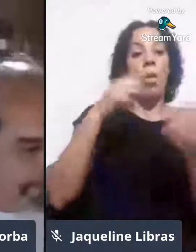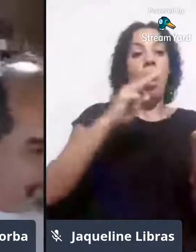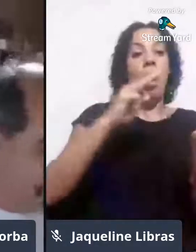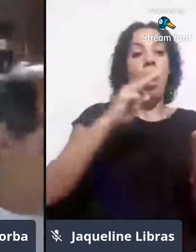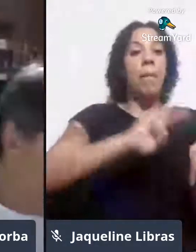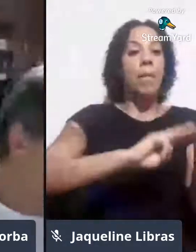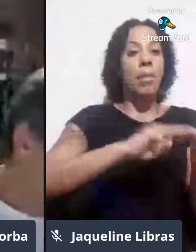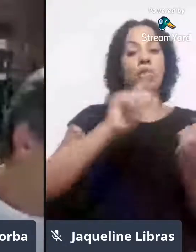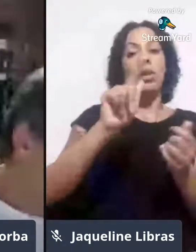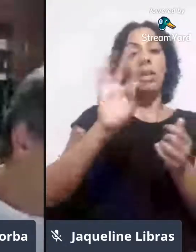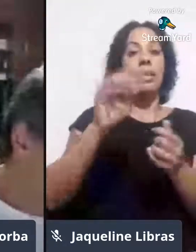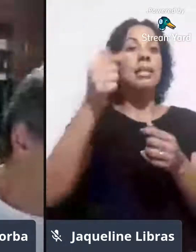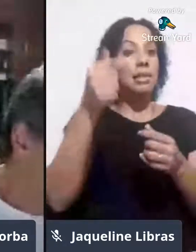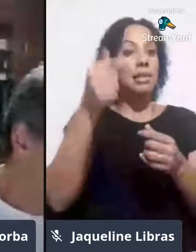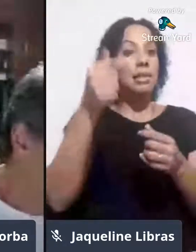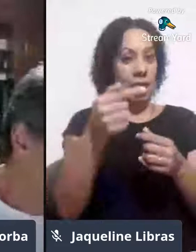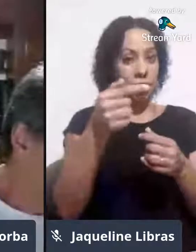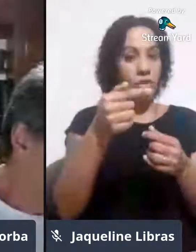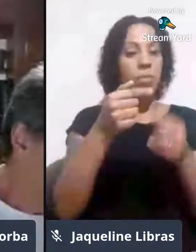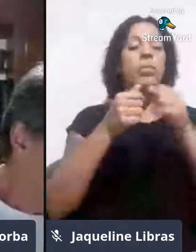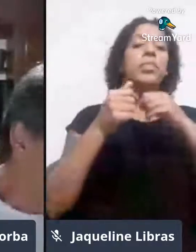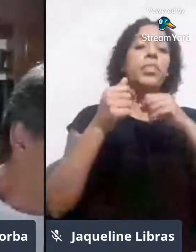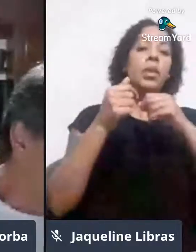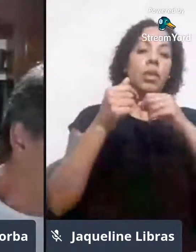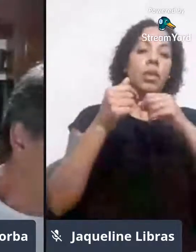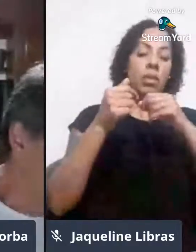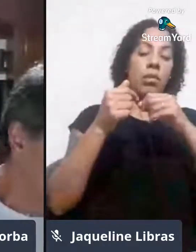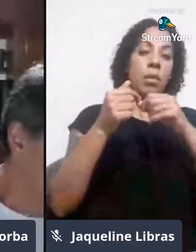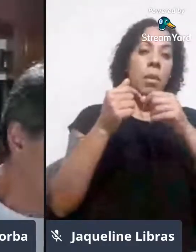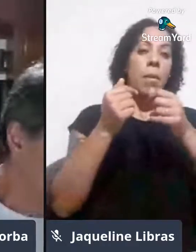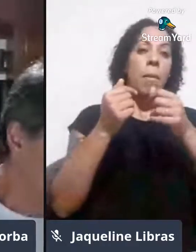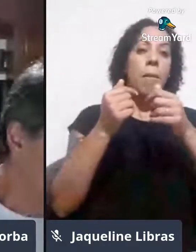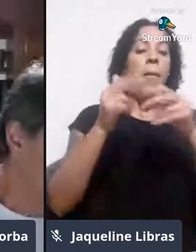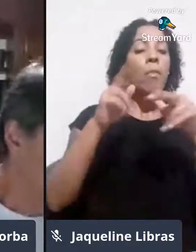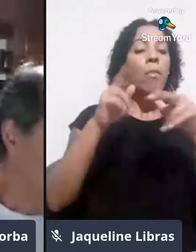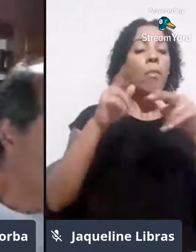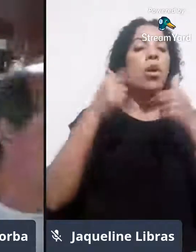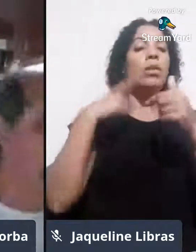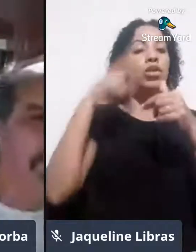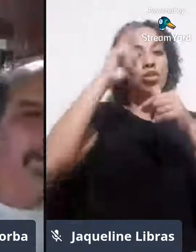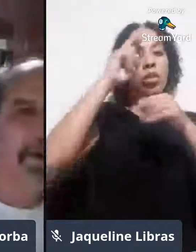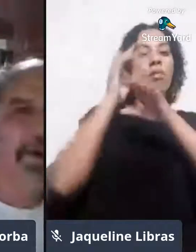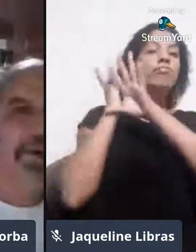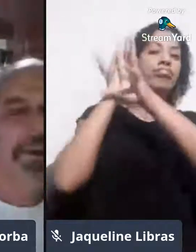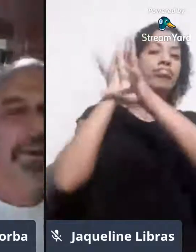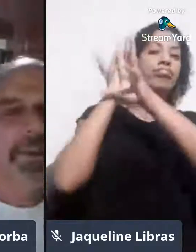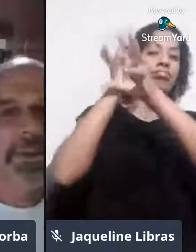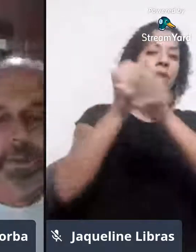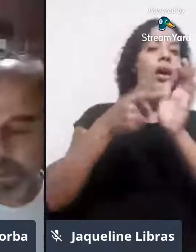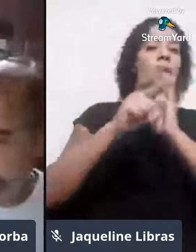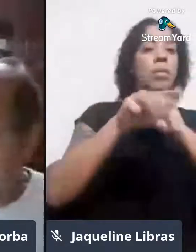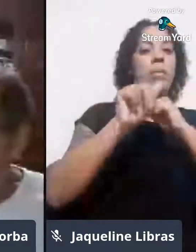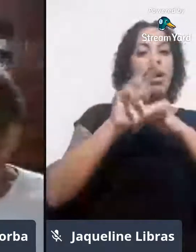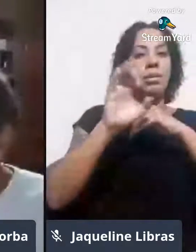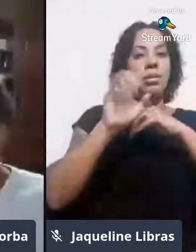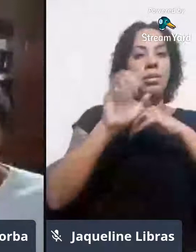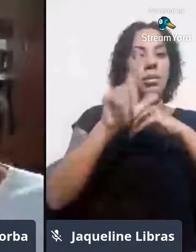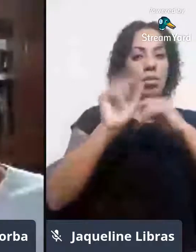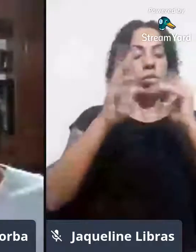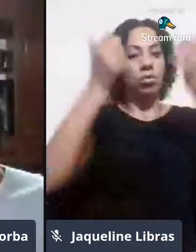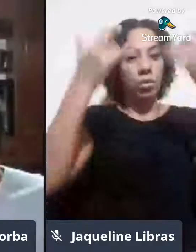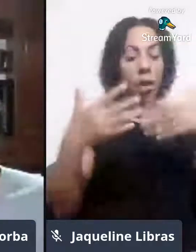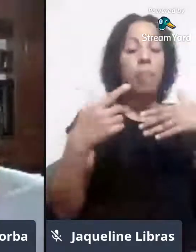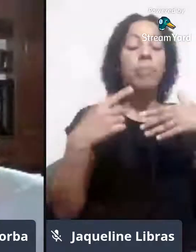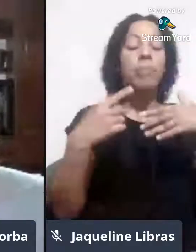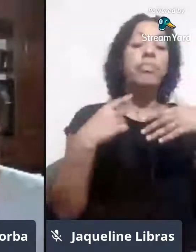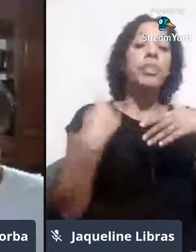GT7, a partir de todo esse histórico que o Marcelo aí já relatou, tivemos a ideia aí de